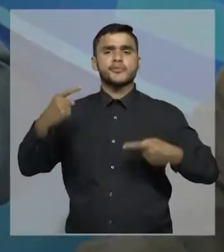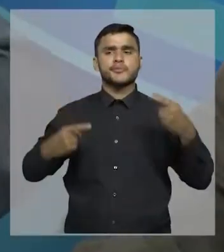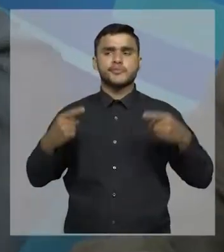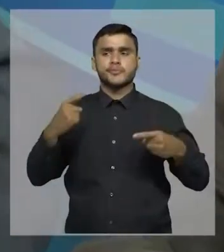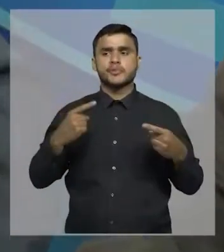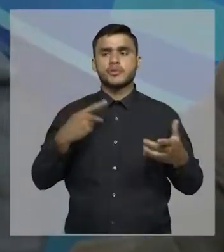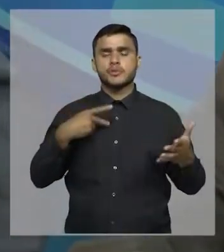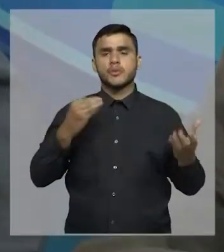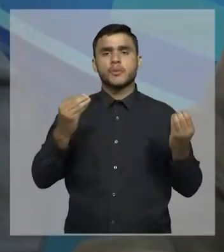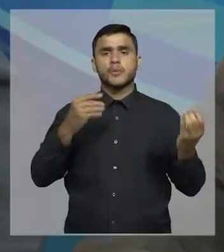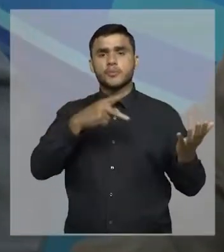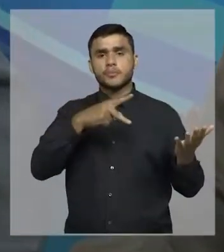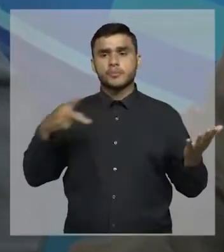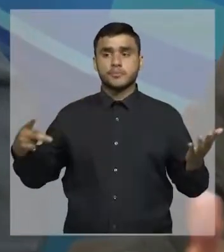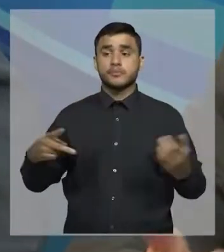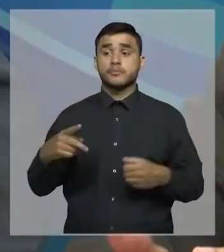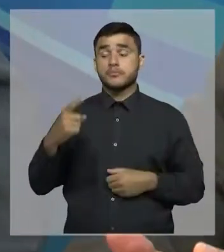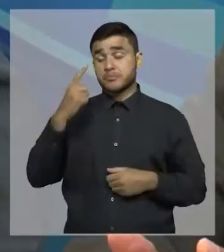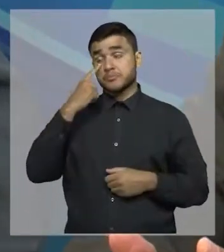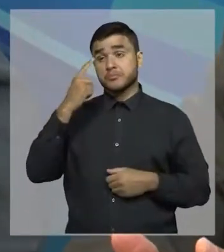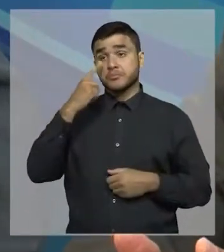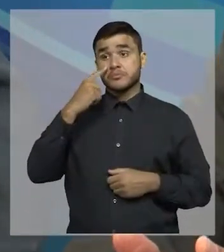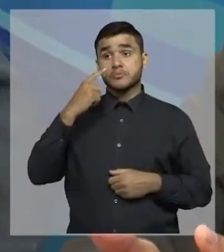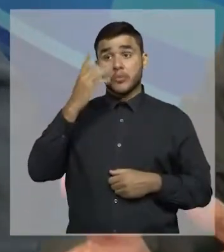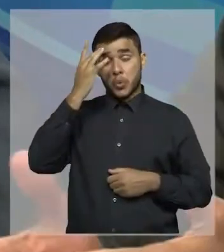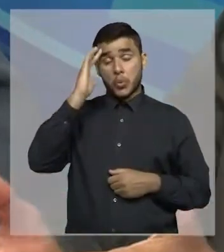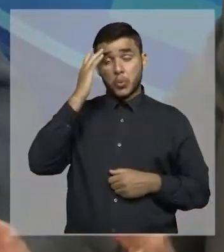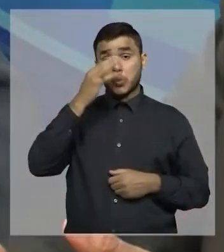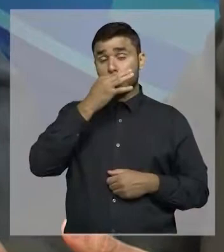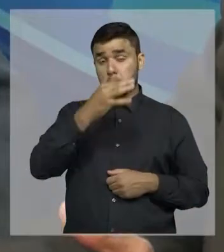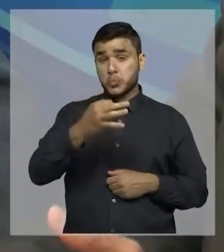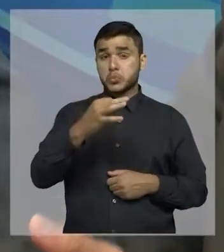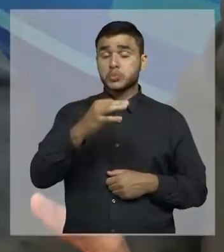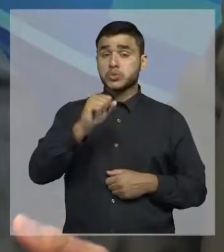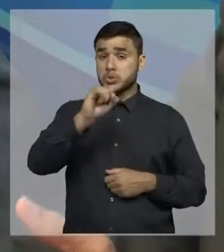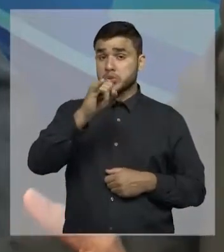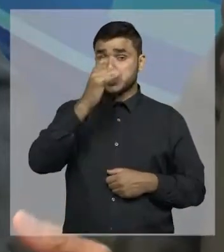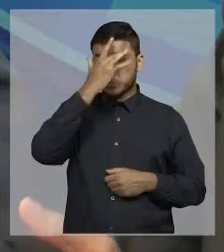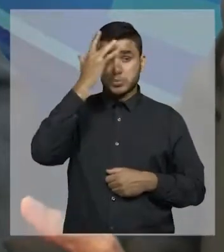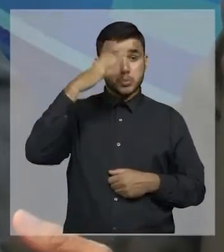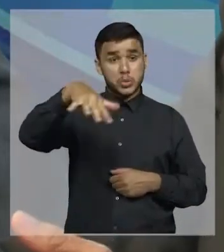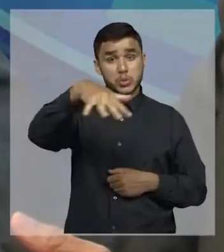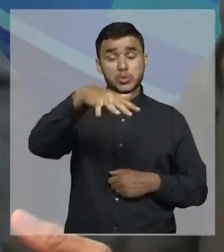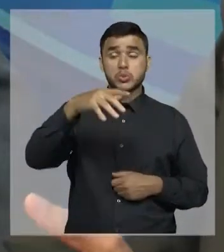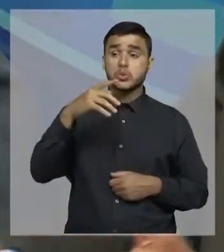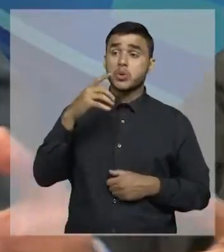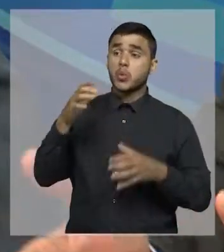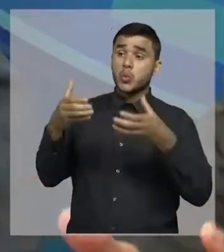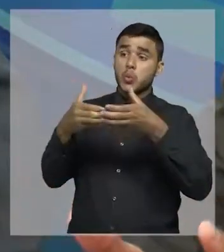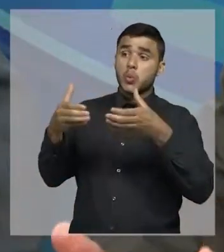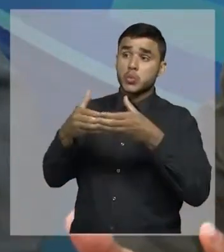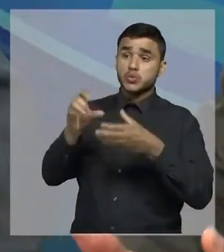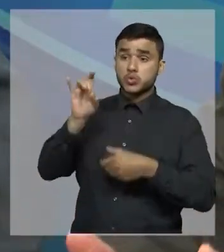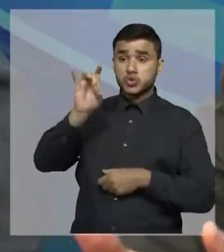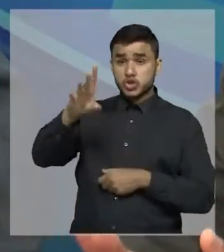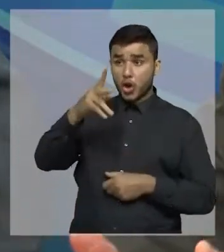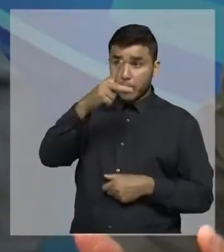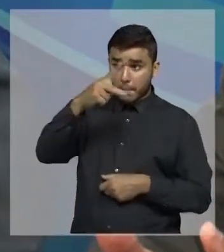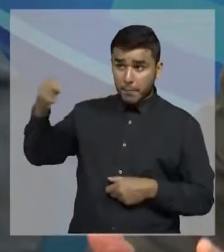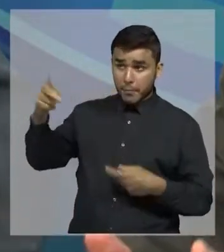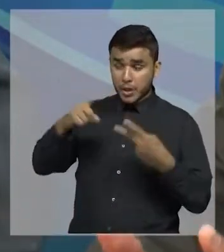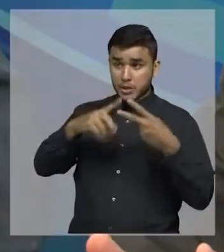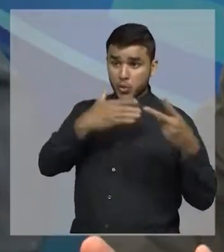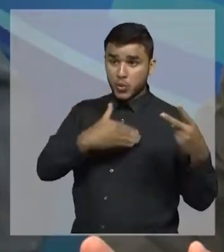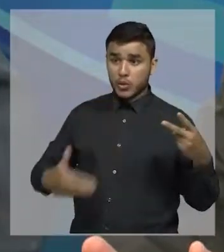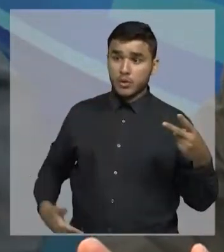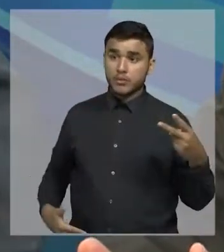executivo. Teria a vantagem de que o eleitor, ao invés de ficar olhando só para os candidatos do cargo executivo, ele iria pensar em quem é que